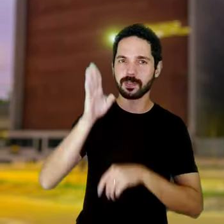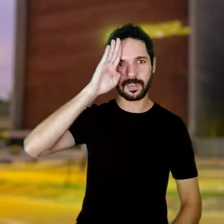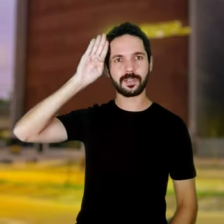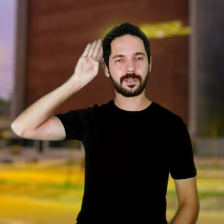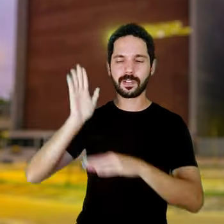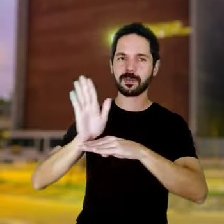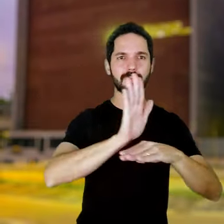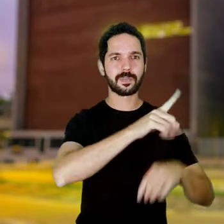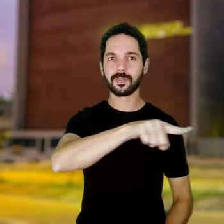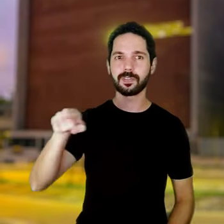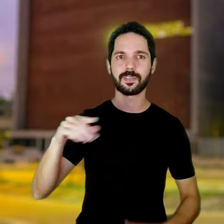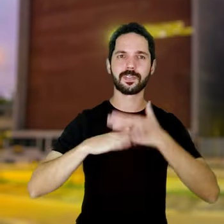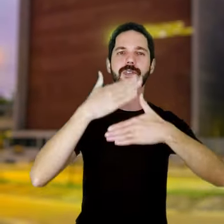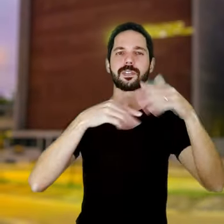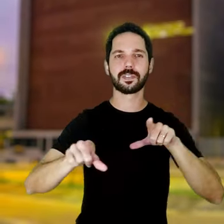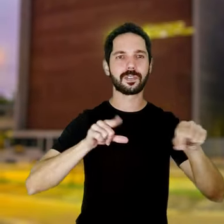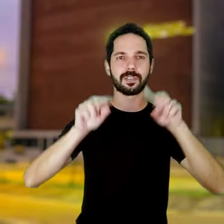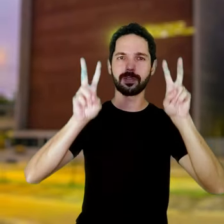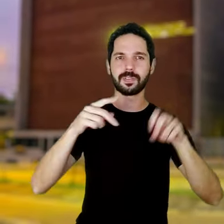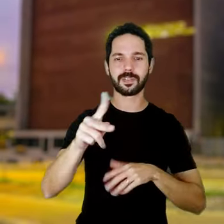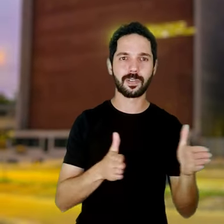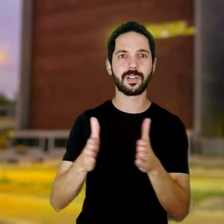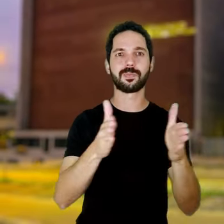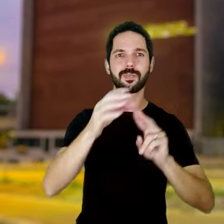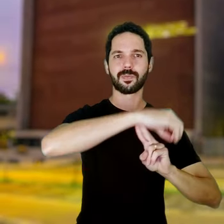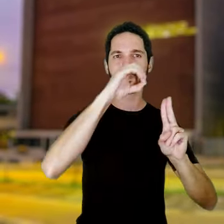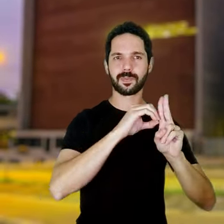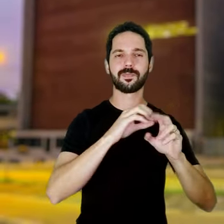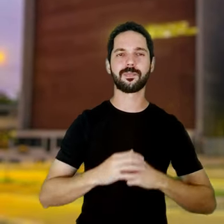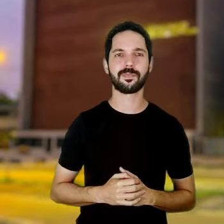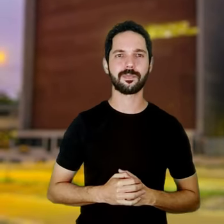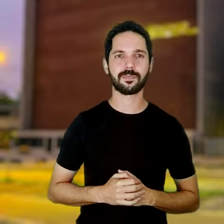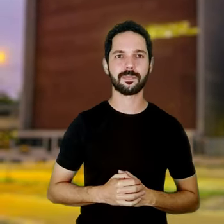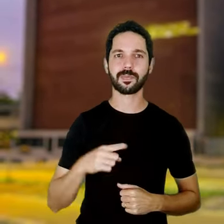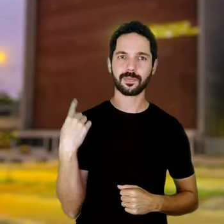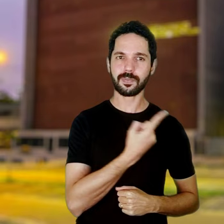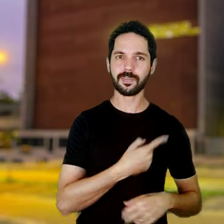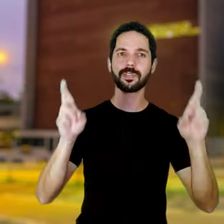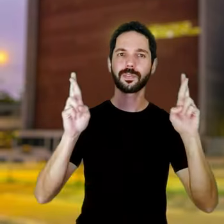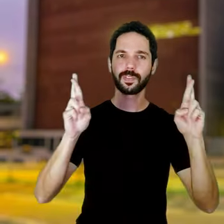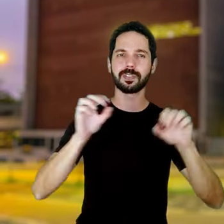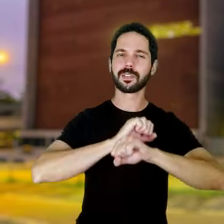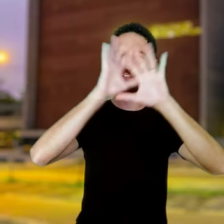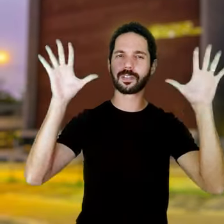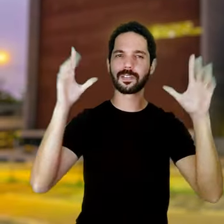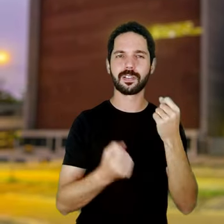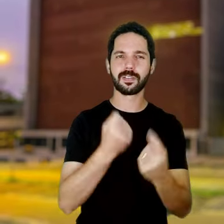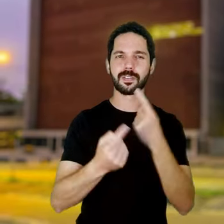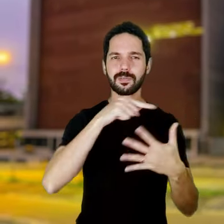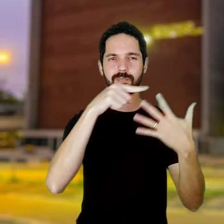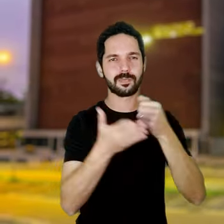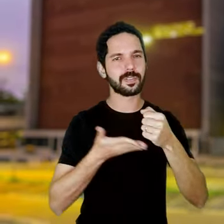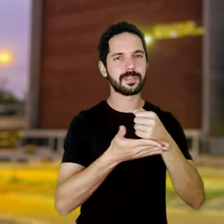acadêmica para auxiliá-los nesse processo de escolha sobre suas trajetórias na universidade. Esperamos ter esclarecido